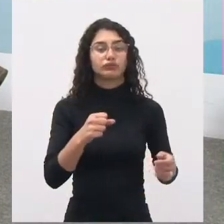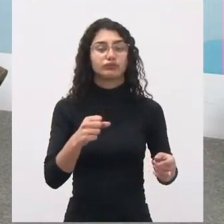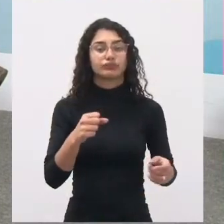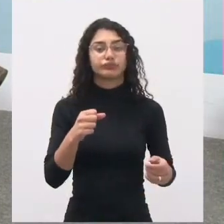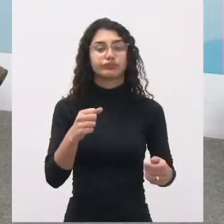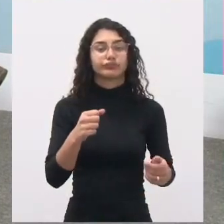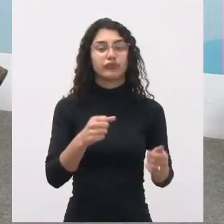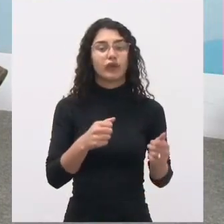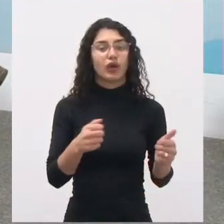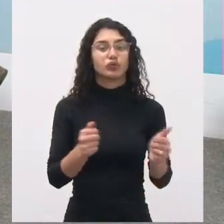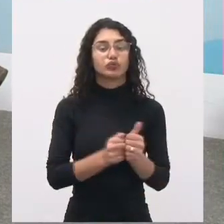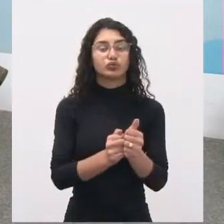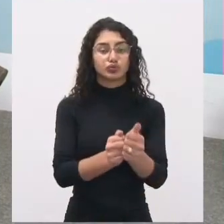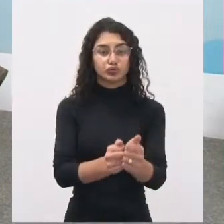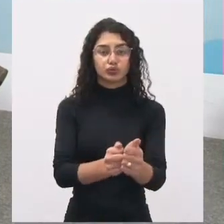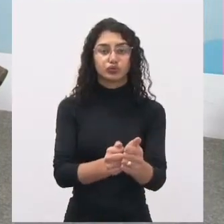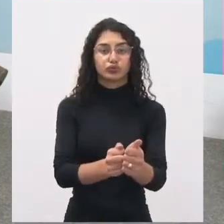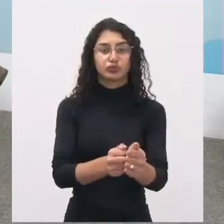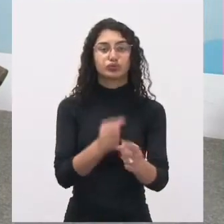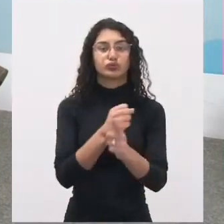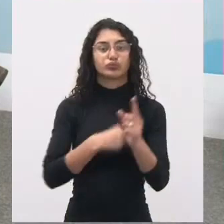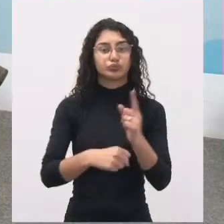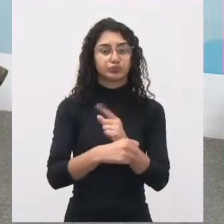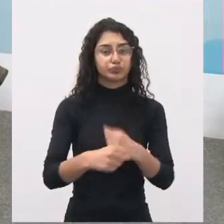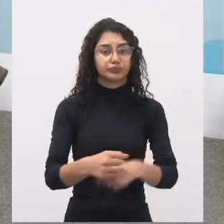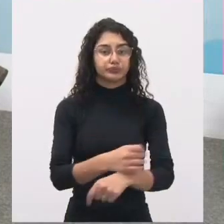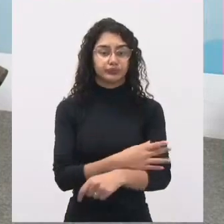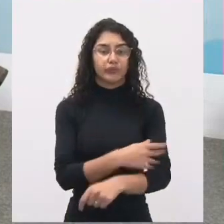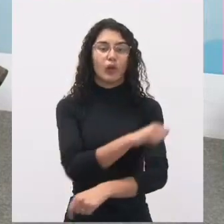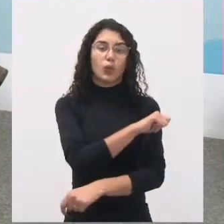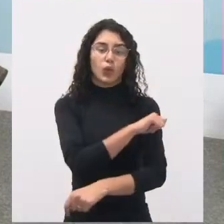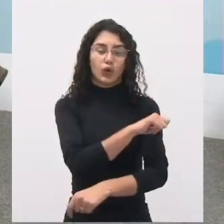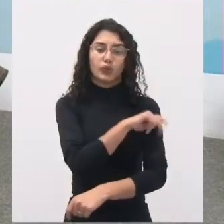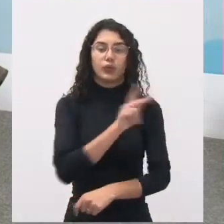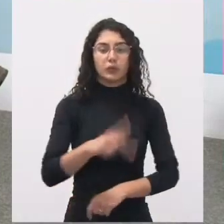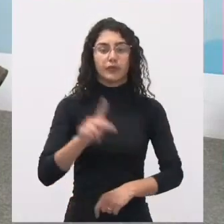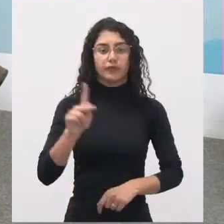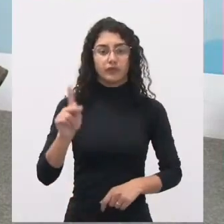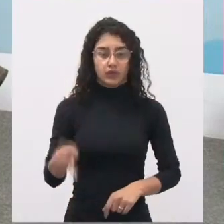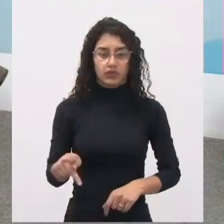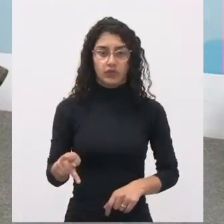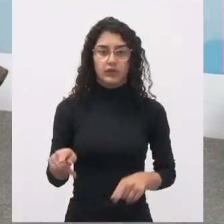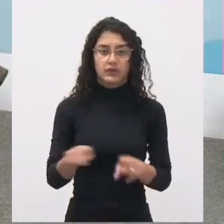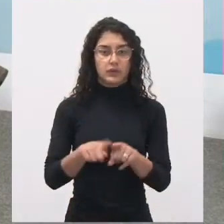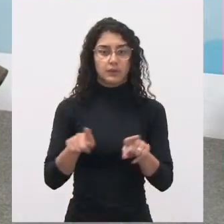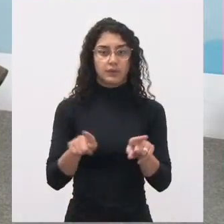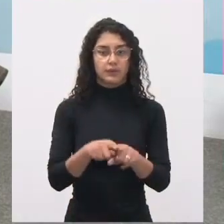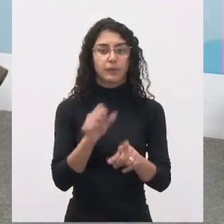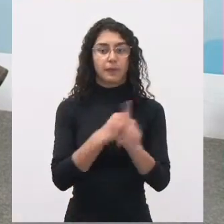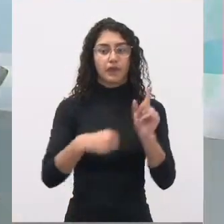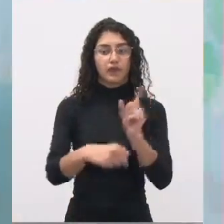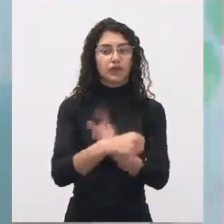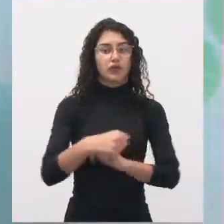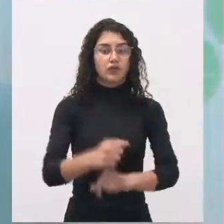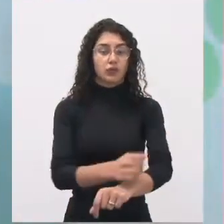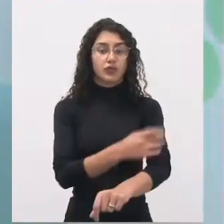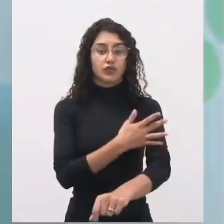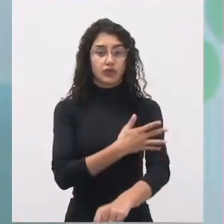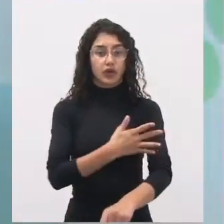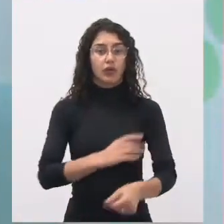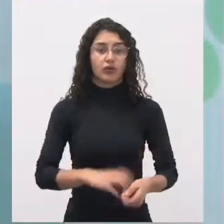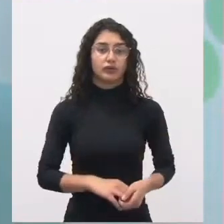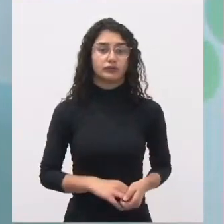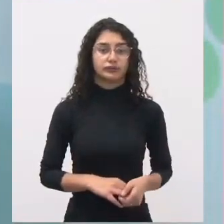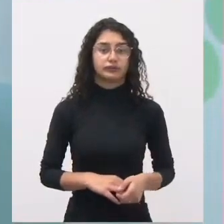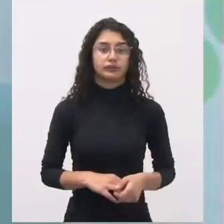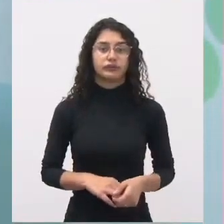os estudantes. Também, não só com os estudantes, como os professores também. Exercitam essa competência socioemocional assim,